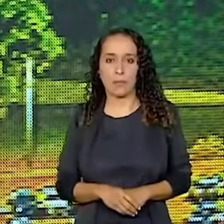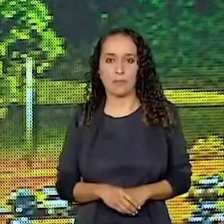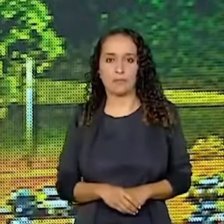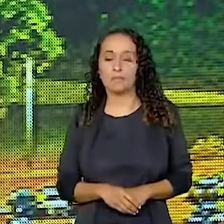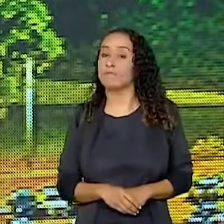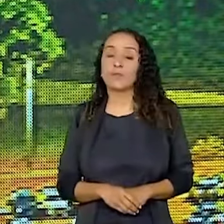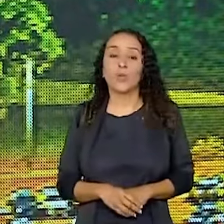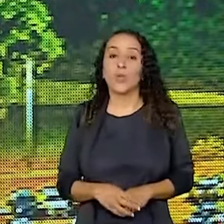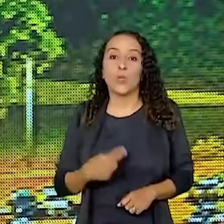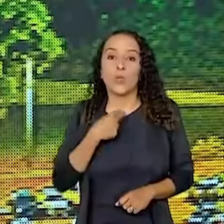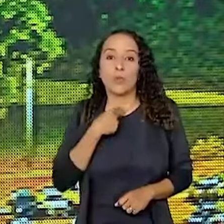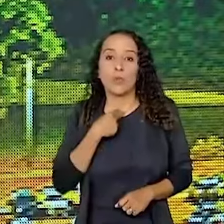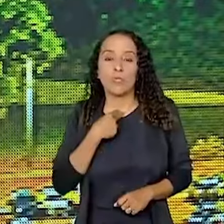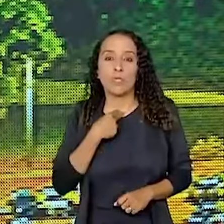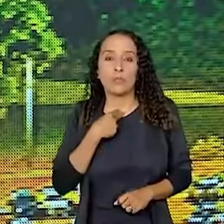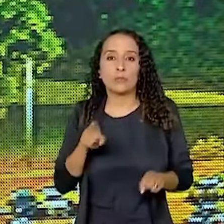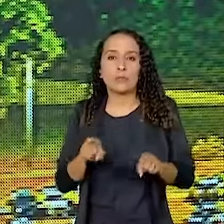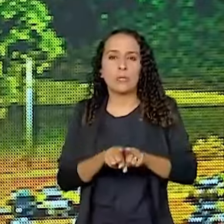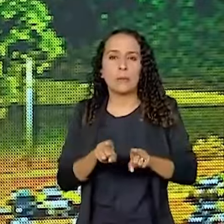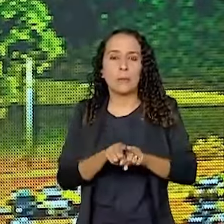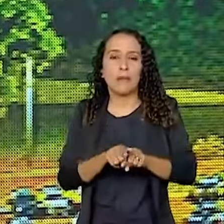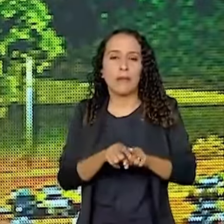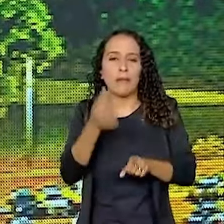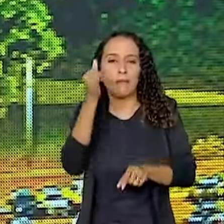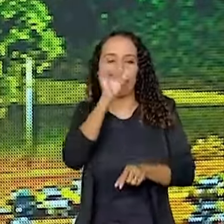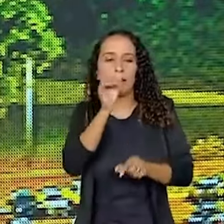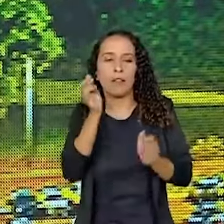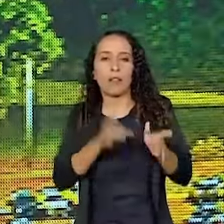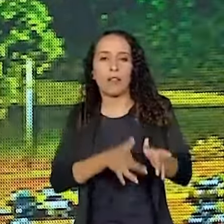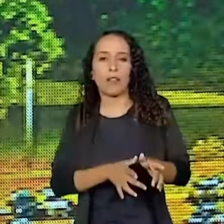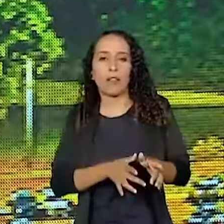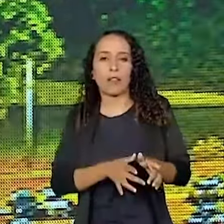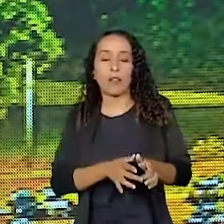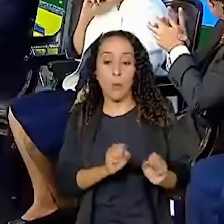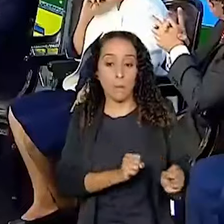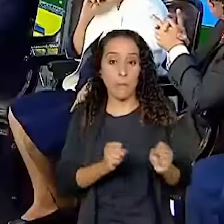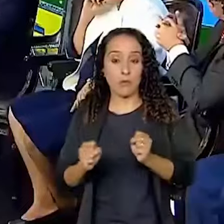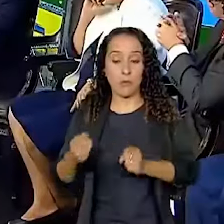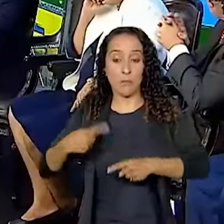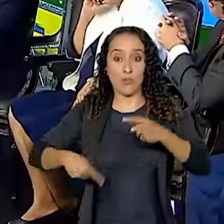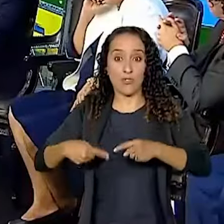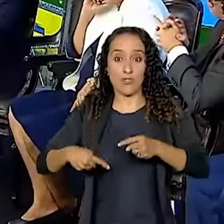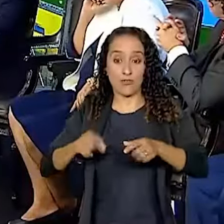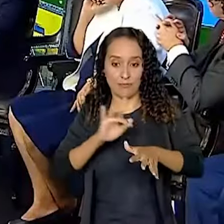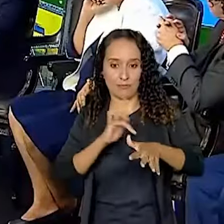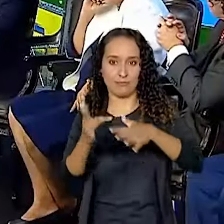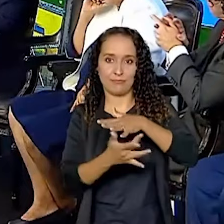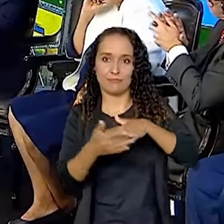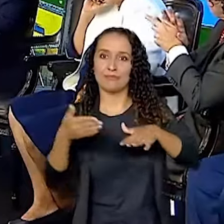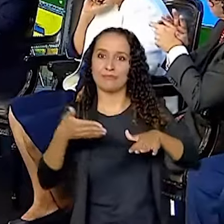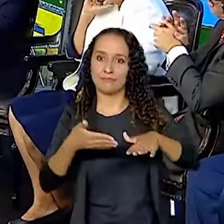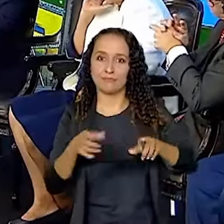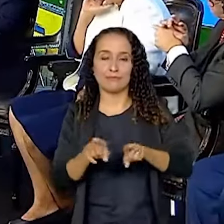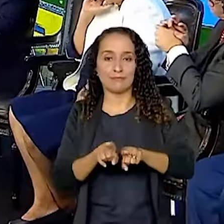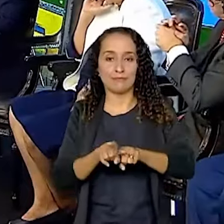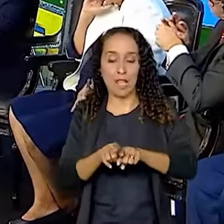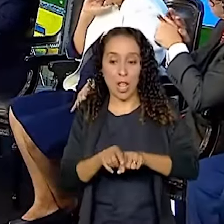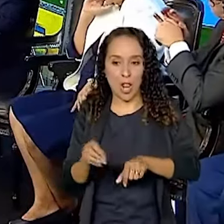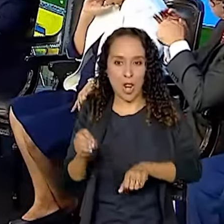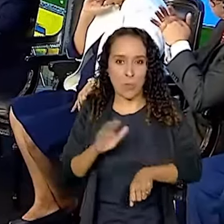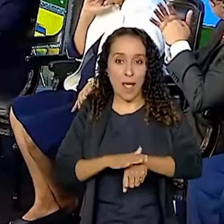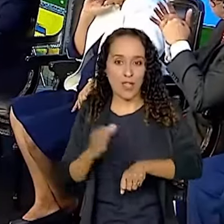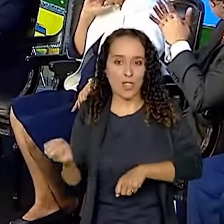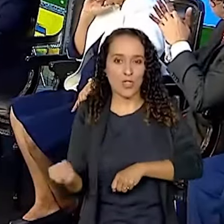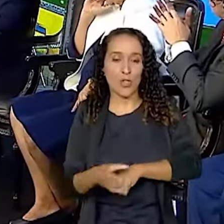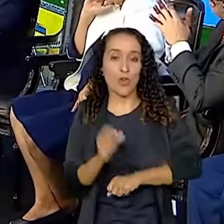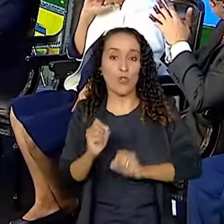Não podemos ignorar o poder político das redes sociais como o mais novo e